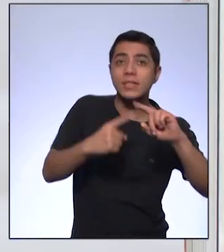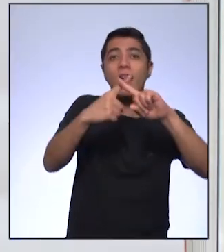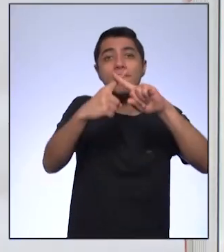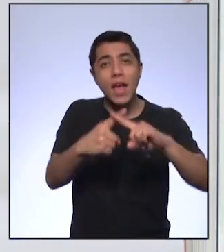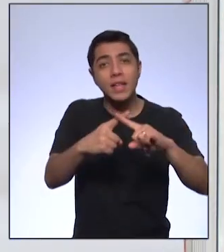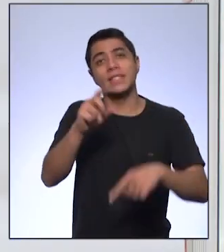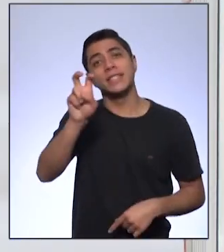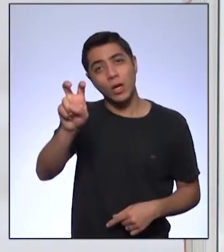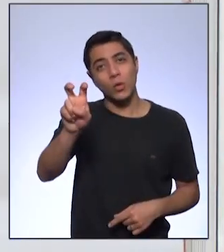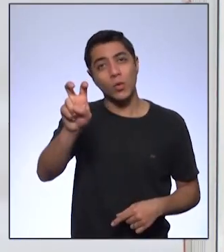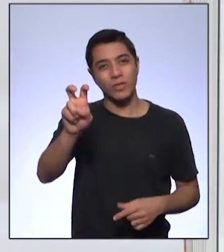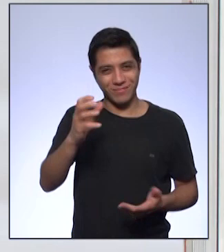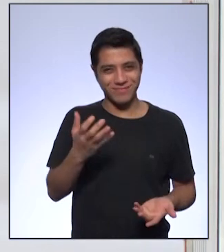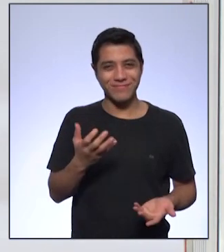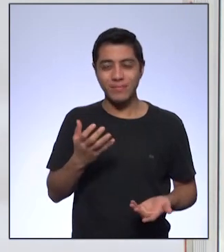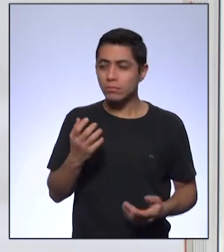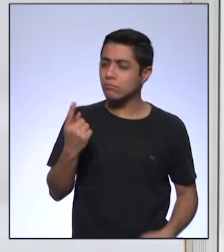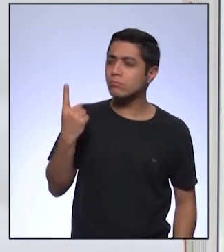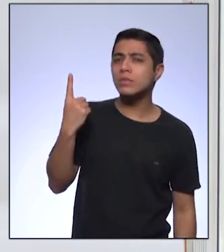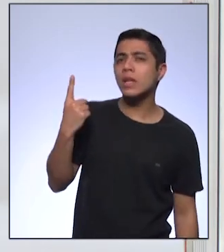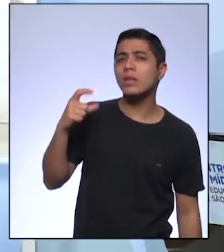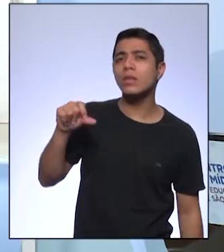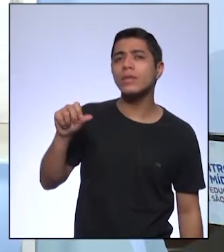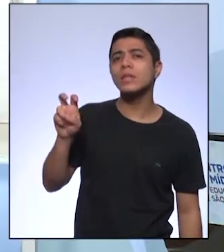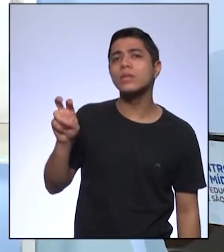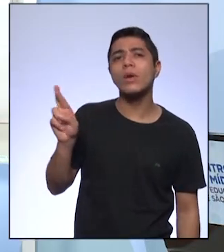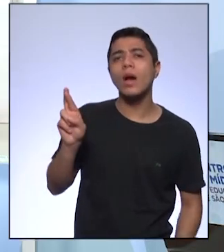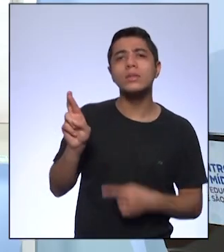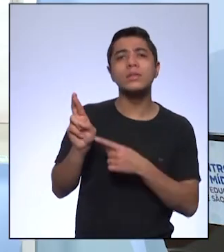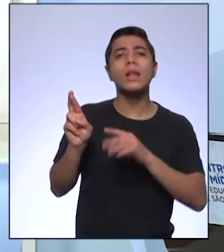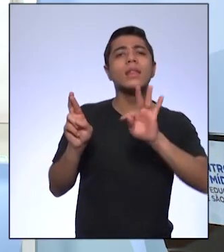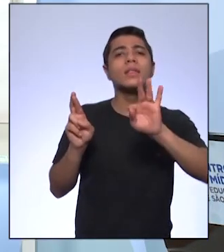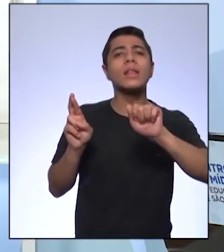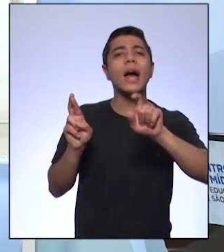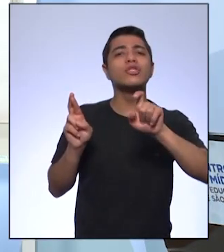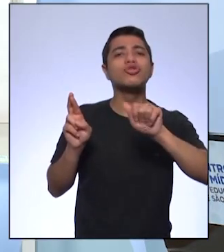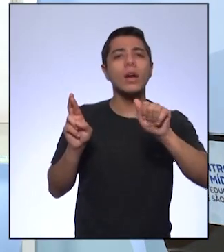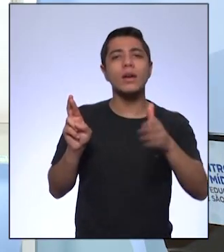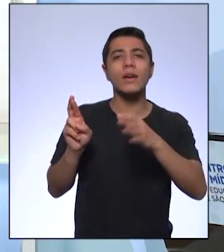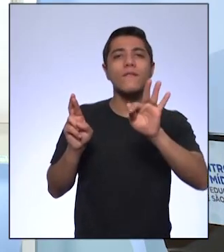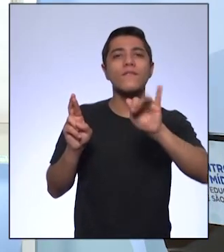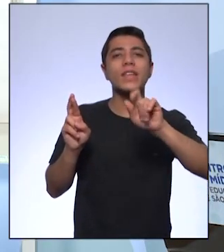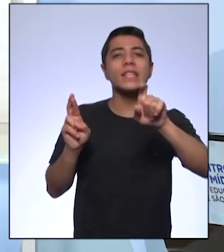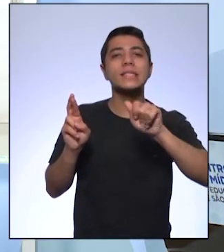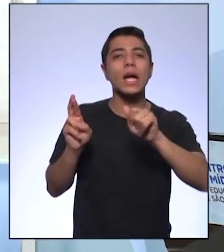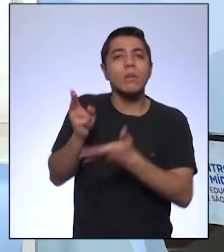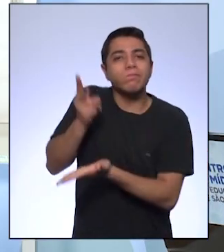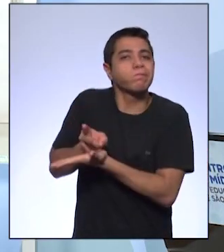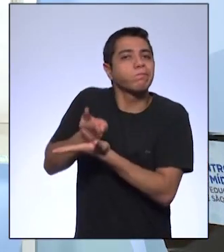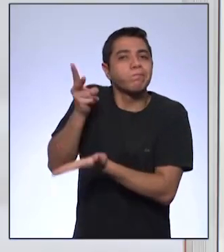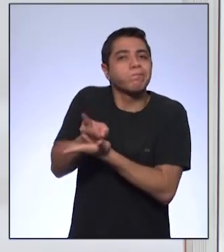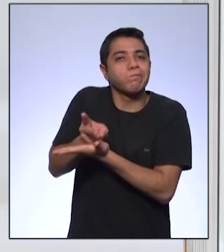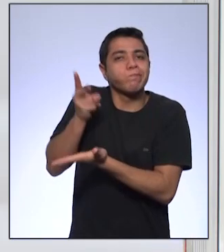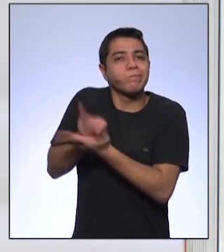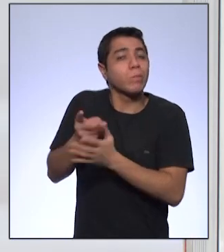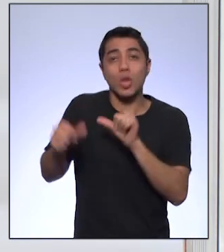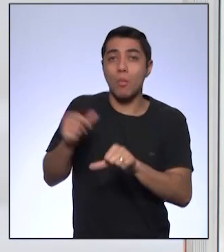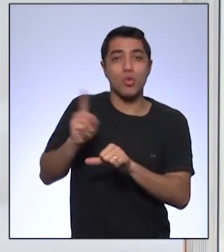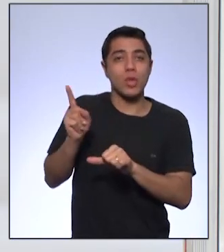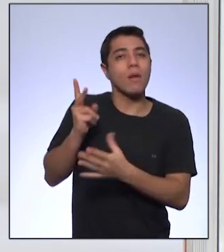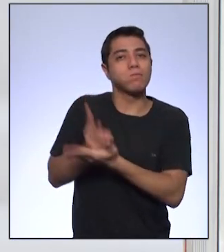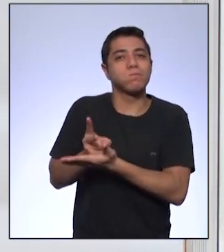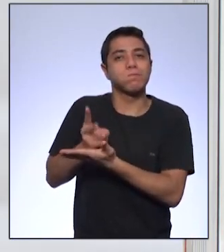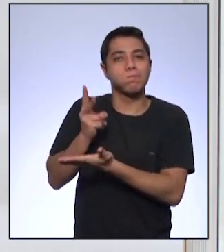195 é aquele taxa fixa, né, que a Isso, gente né? estava vendo. Taxa lá. Veja, não caia, dá uma coceirinha para você somar primeiro.